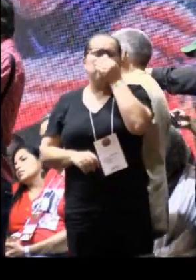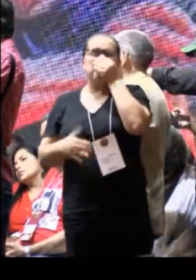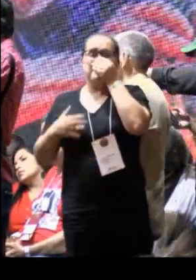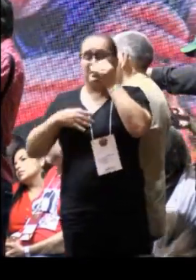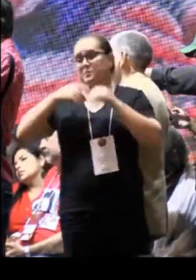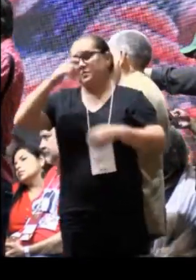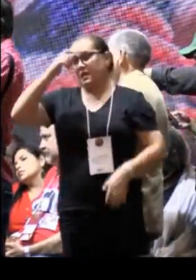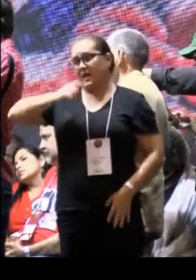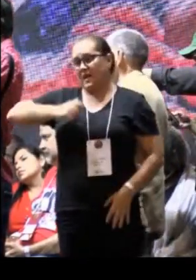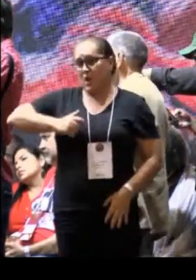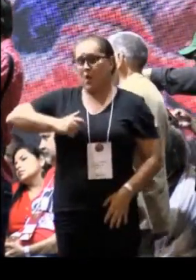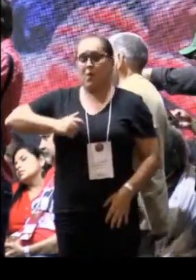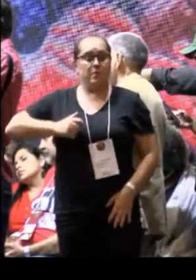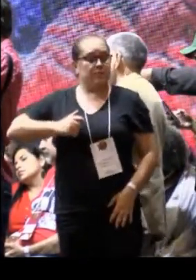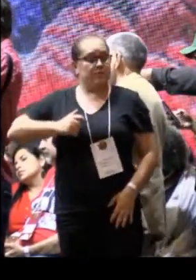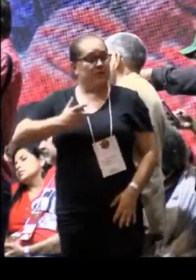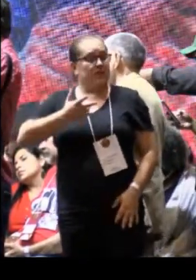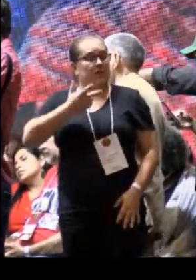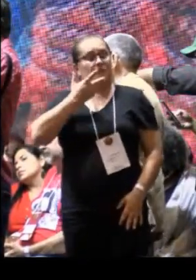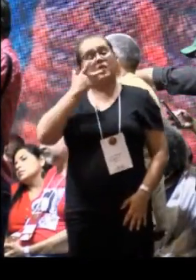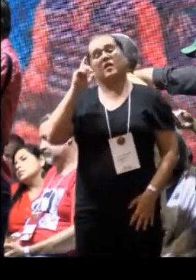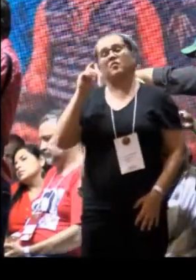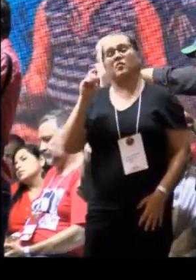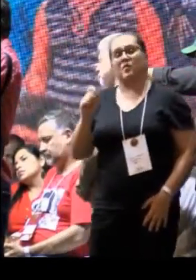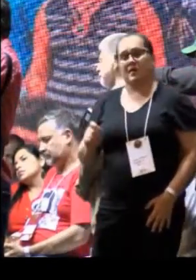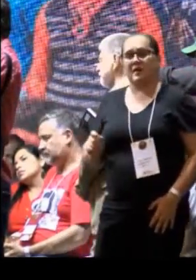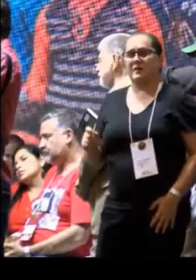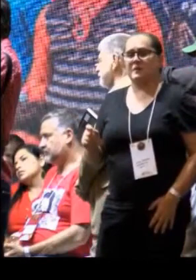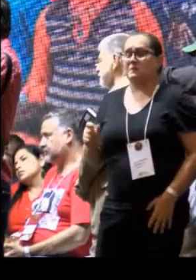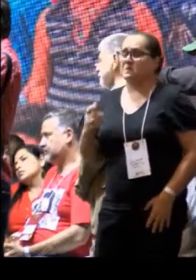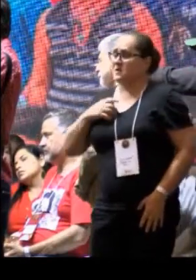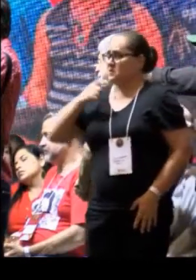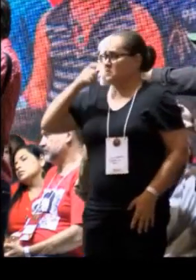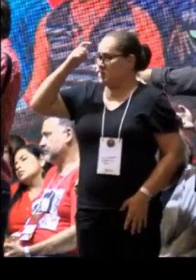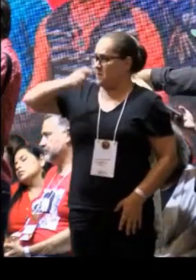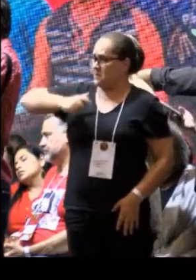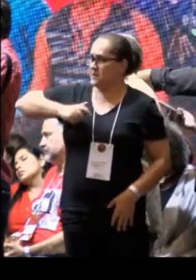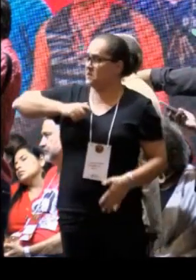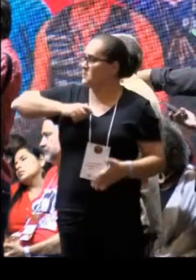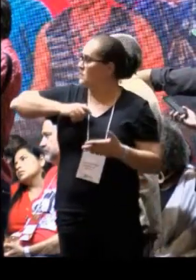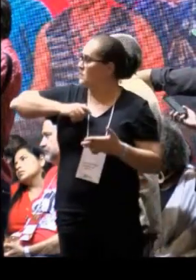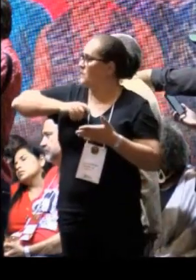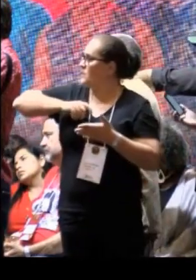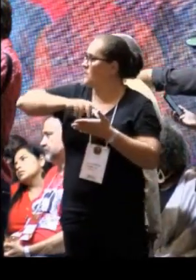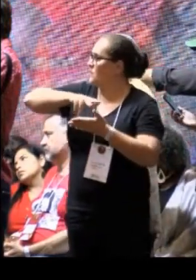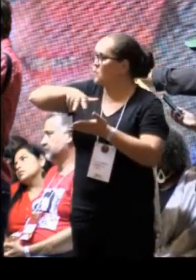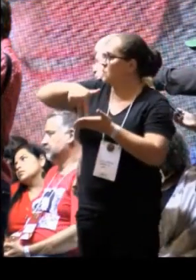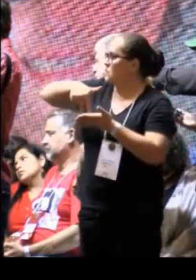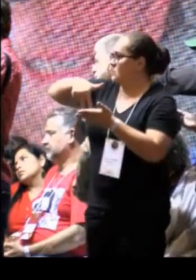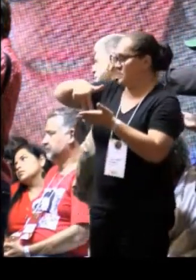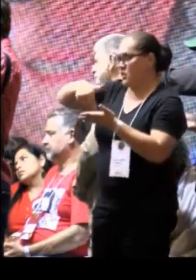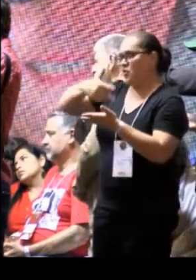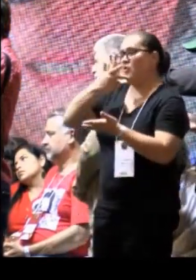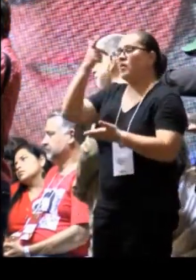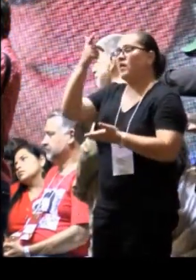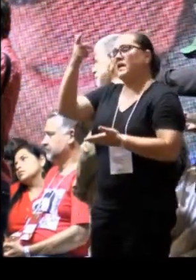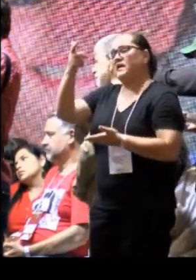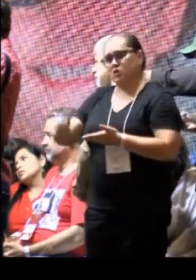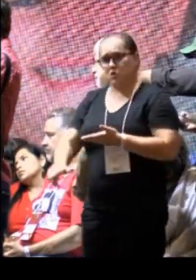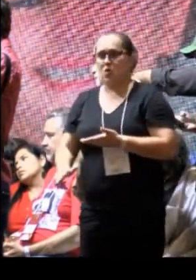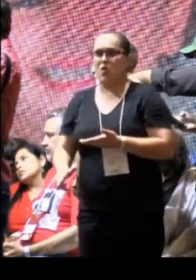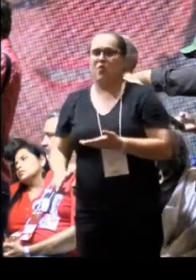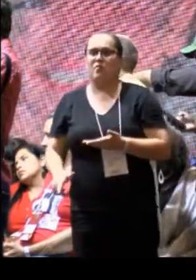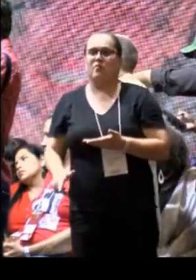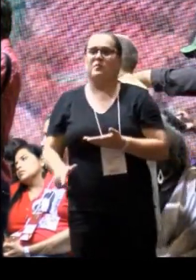Eu dizia, quando eu me apresentei na Polícia Federal, e vou repetir aqui uma coisa que